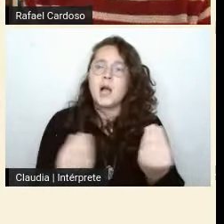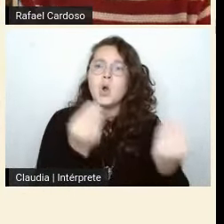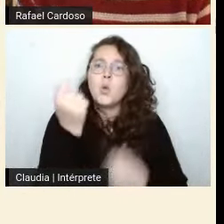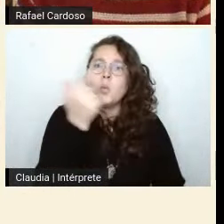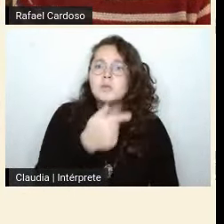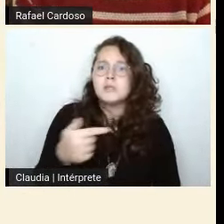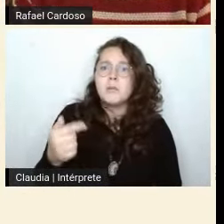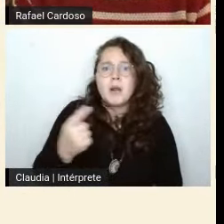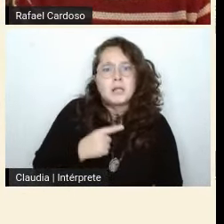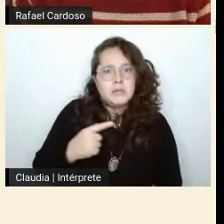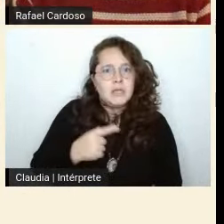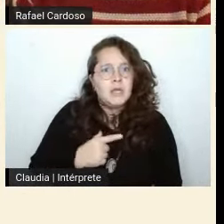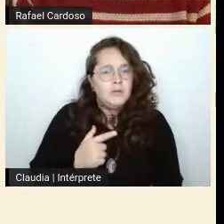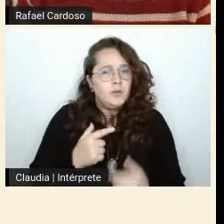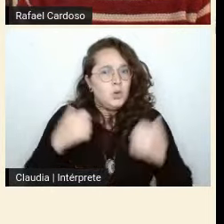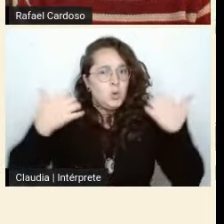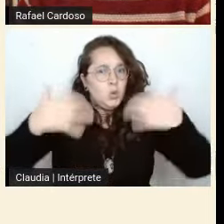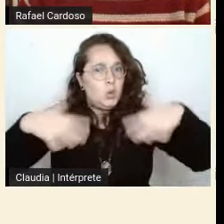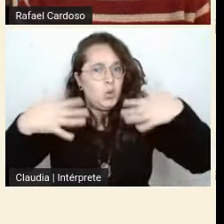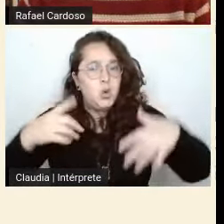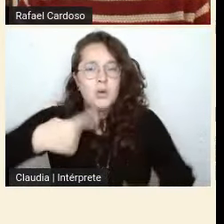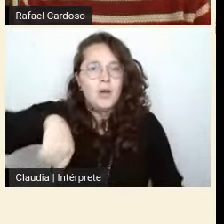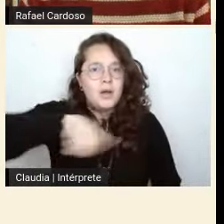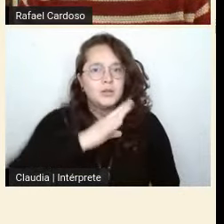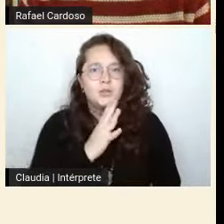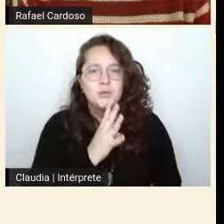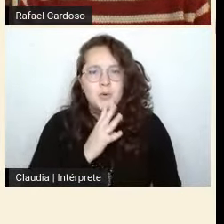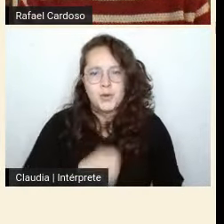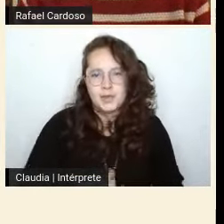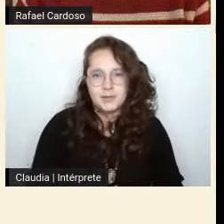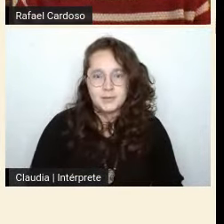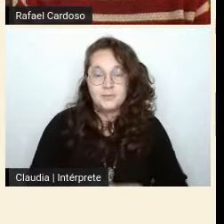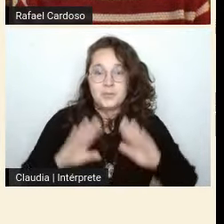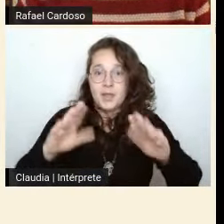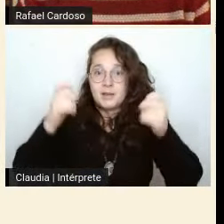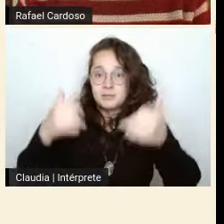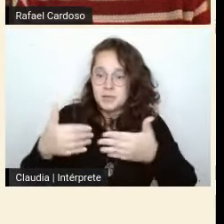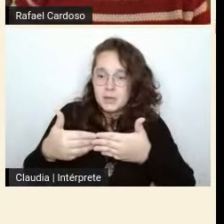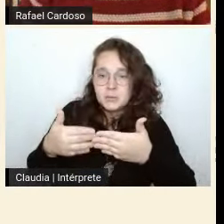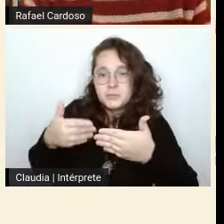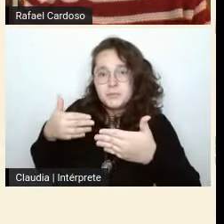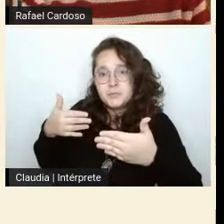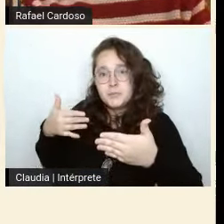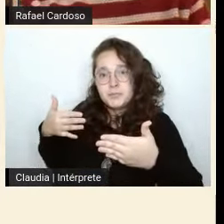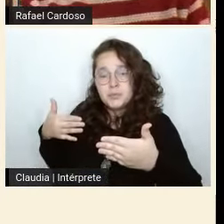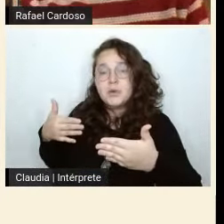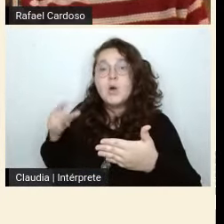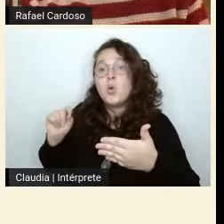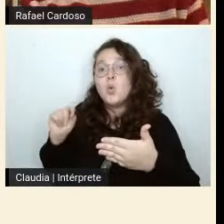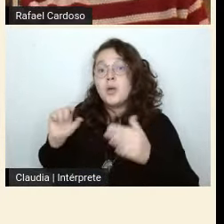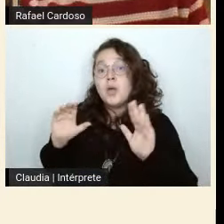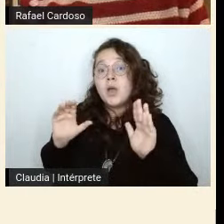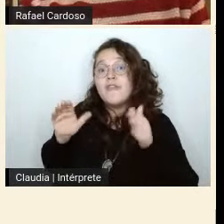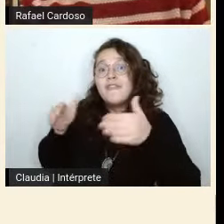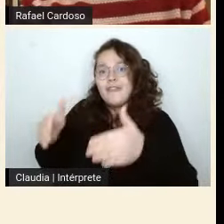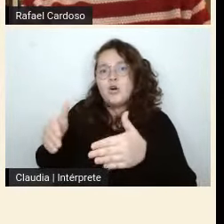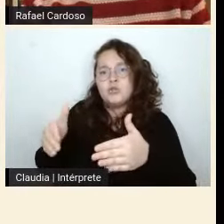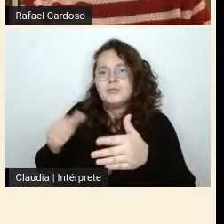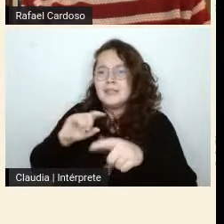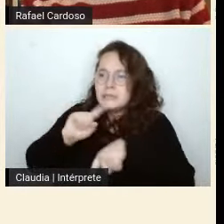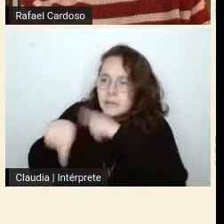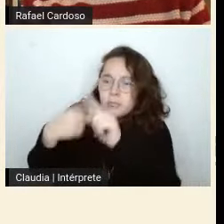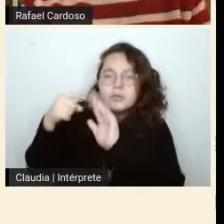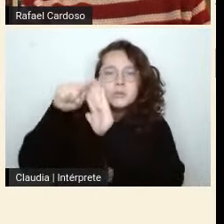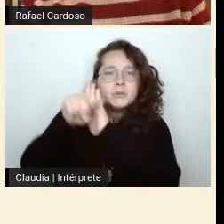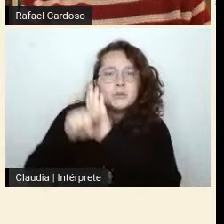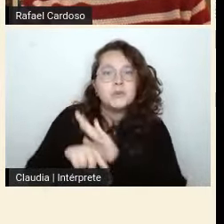conhecemos. A começar pela ideia dos antecedentes, que se tornou o foco de trabalhos posteriores, como a